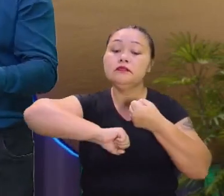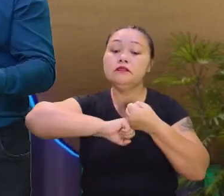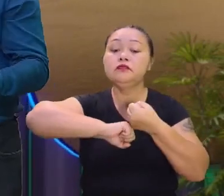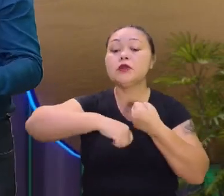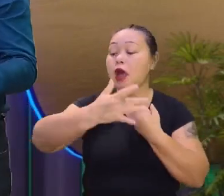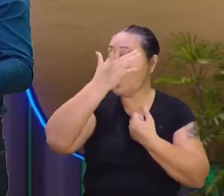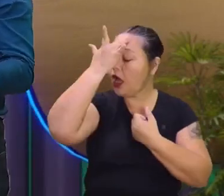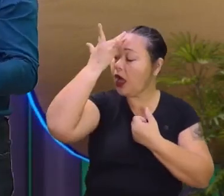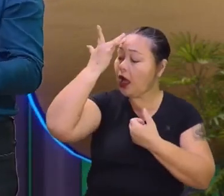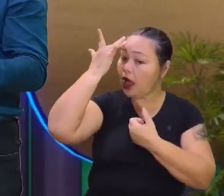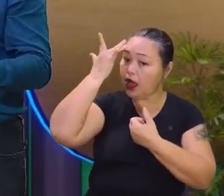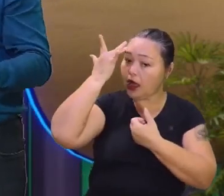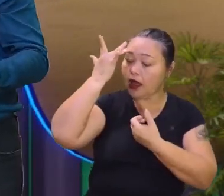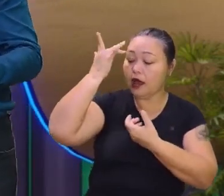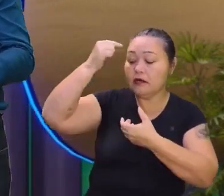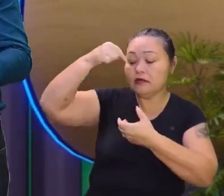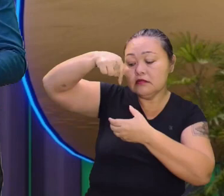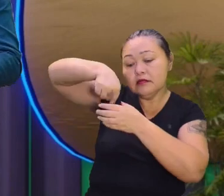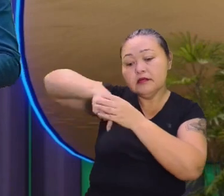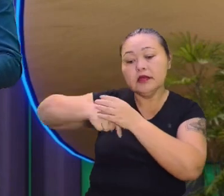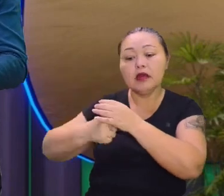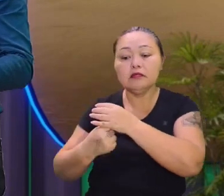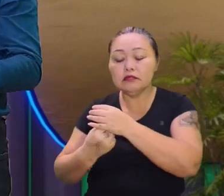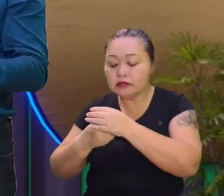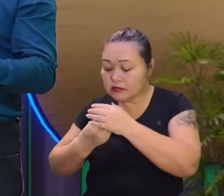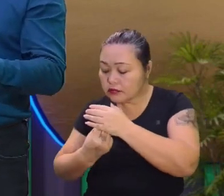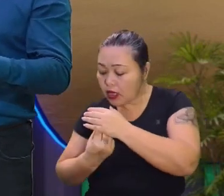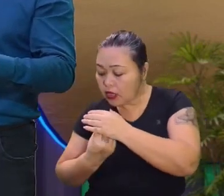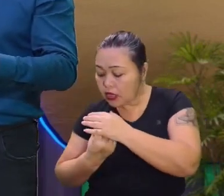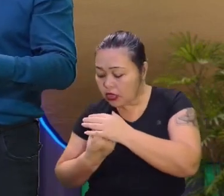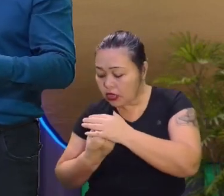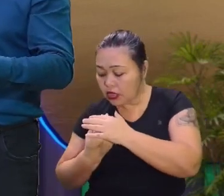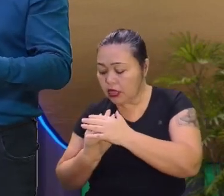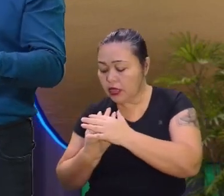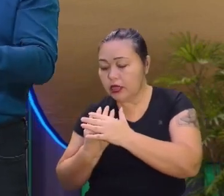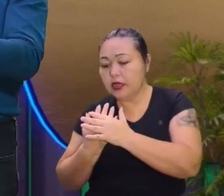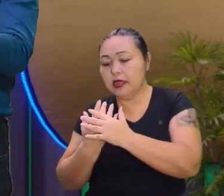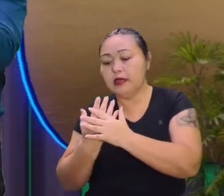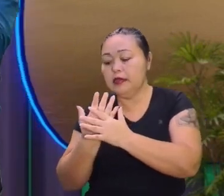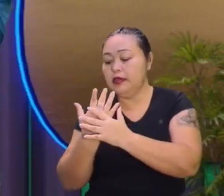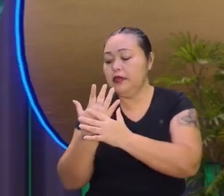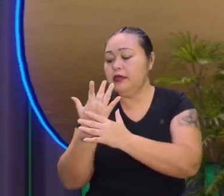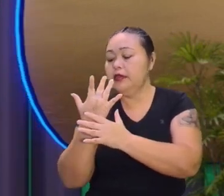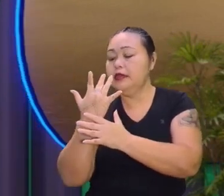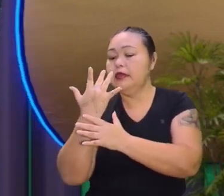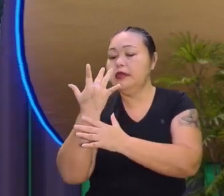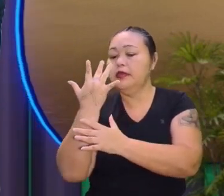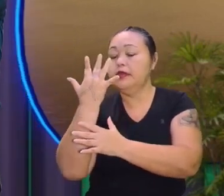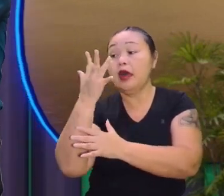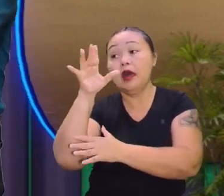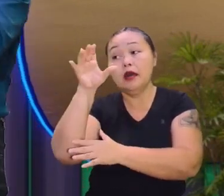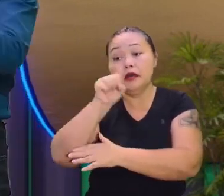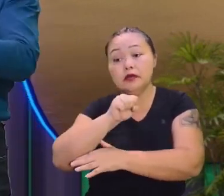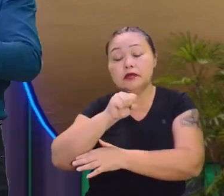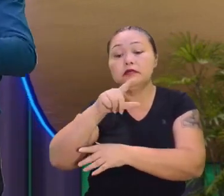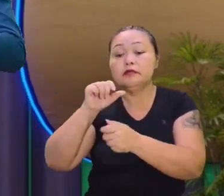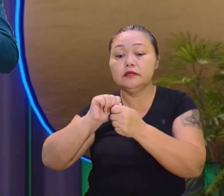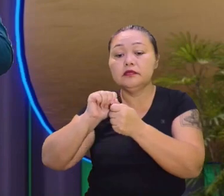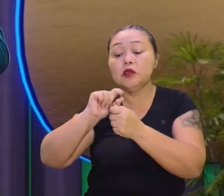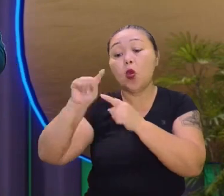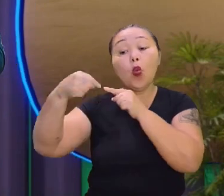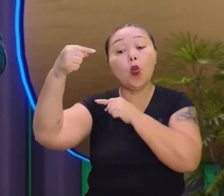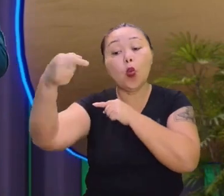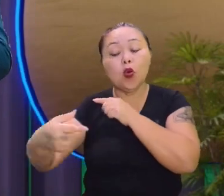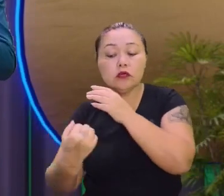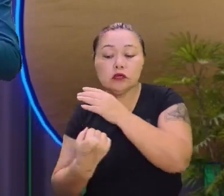pessoa plante, não faça isso. Plante o pé de açaizeiro de uma forma sustentável, que você retire o palmito, mas que você